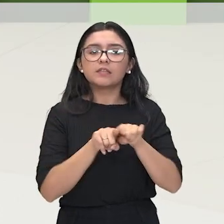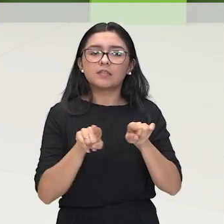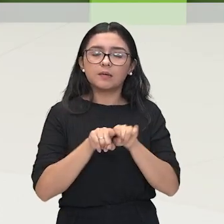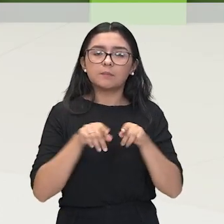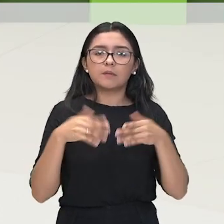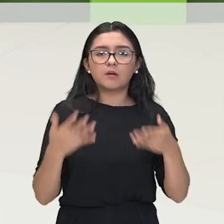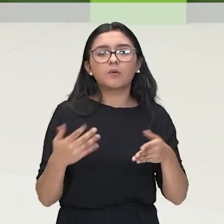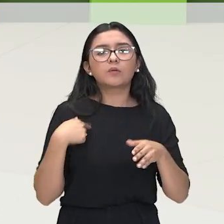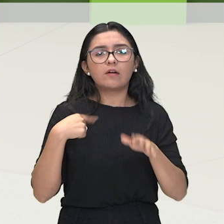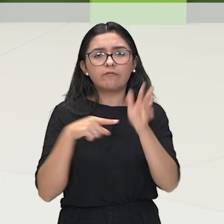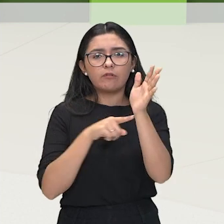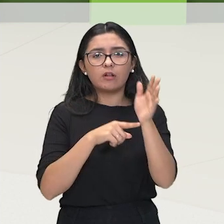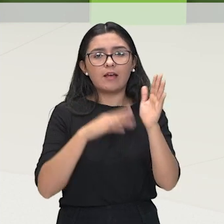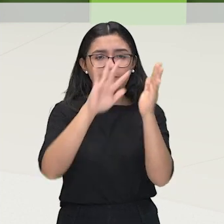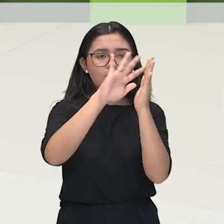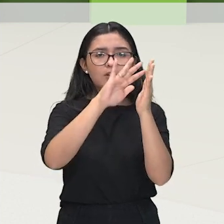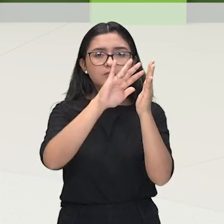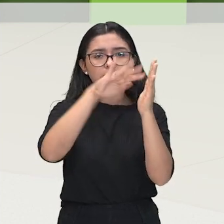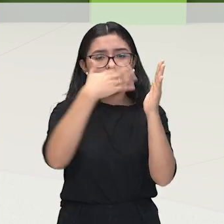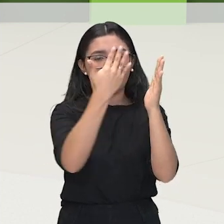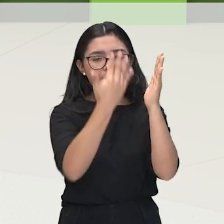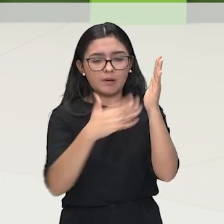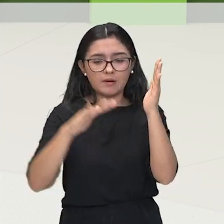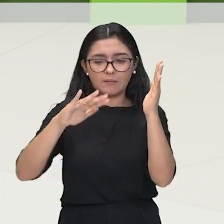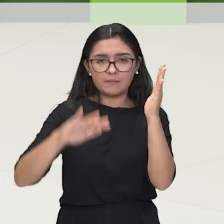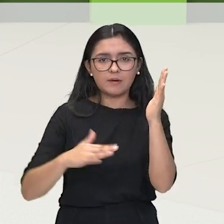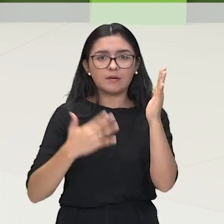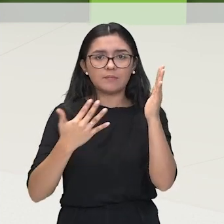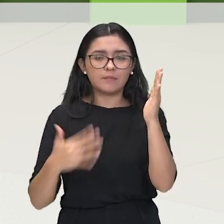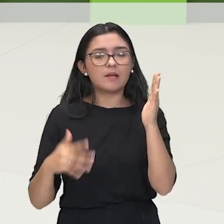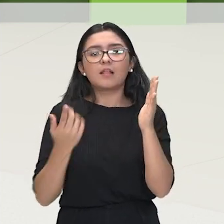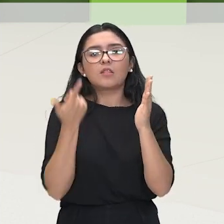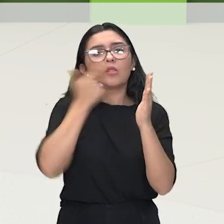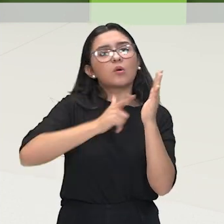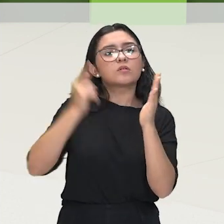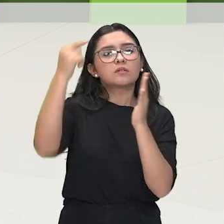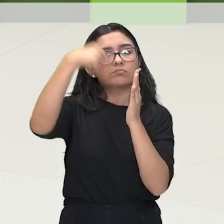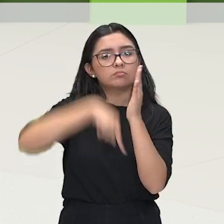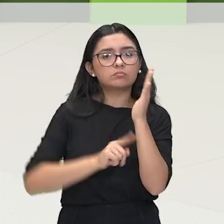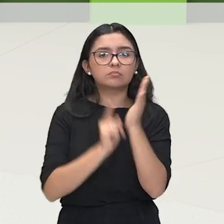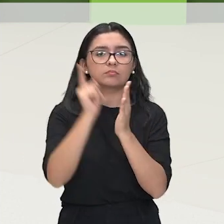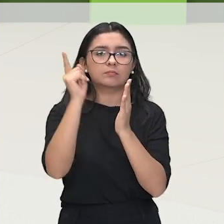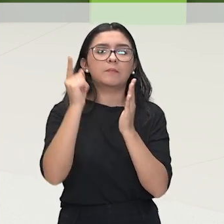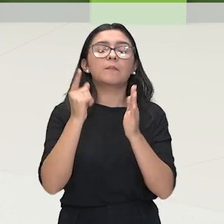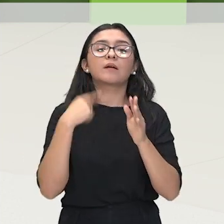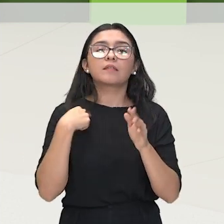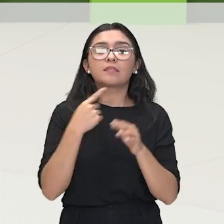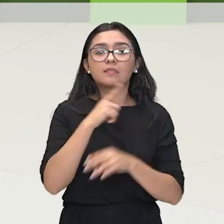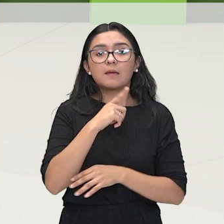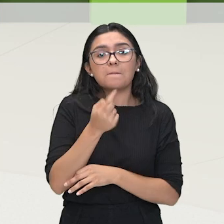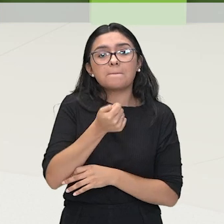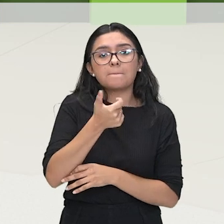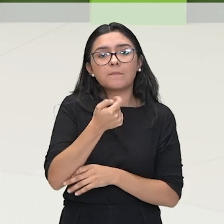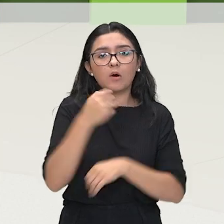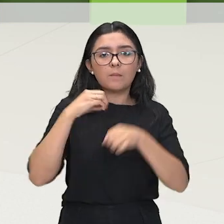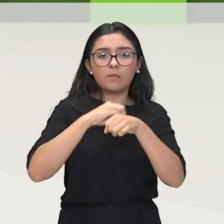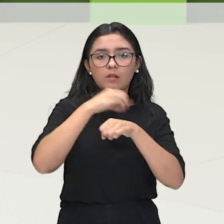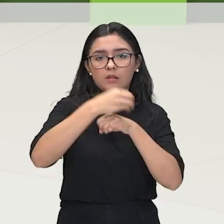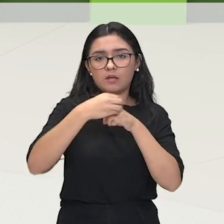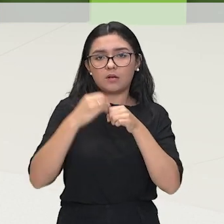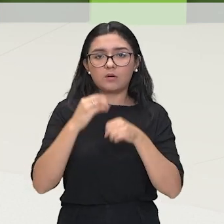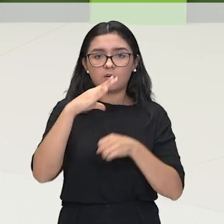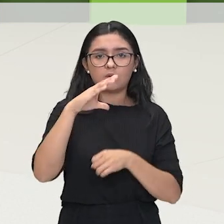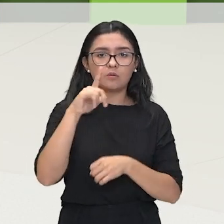está ali morrendo, ela já não consegue mais fazer fotossíntese porque ela tem menos clorofila e aí ela não já está